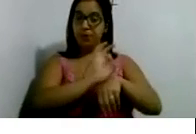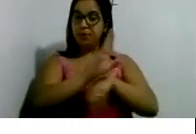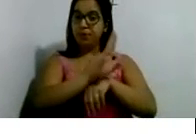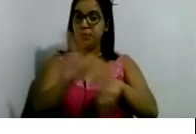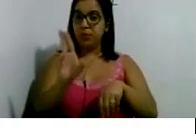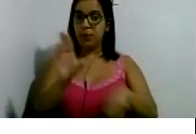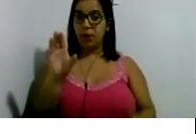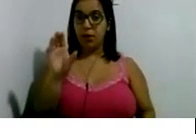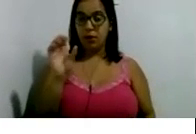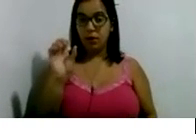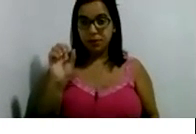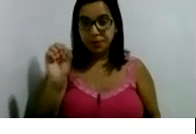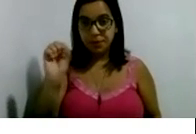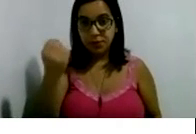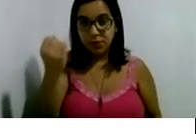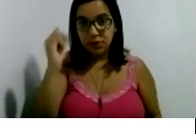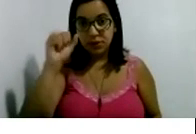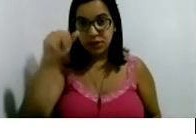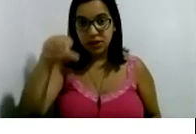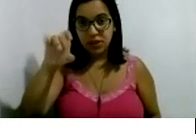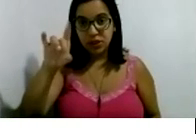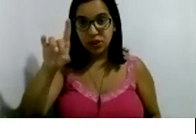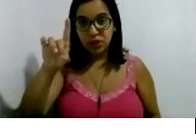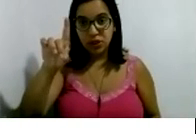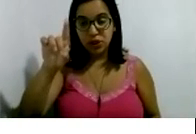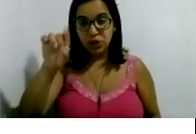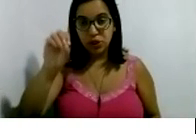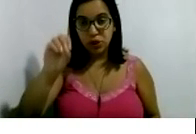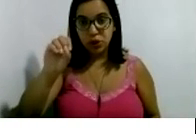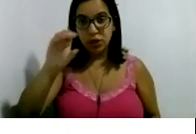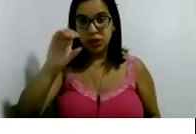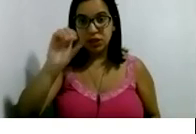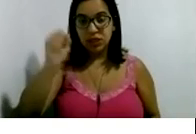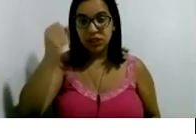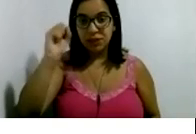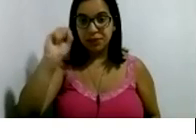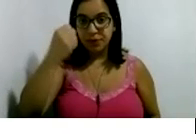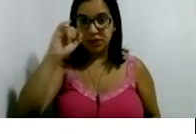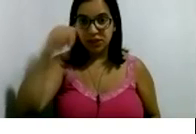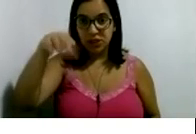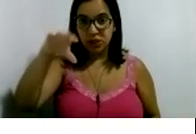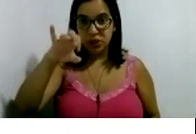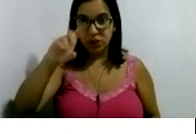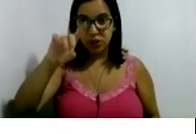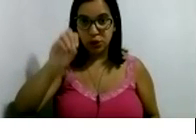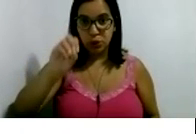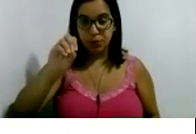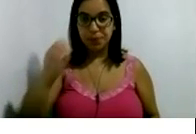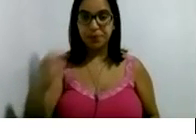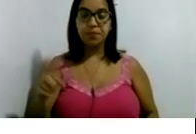sincício trofoblasto. Então, a gente vê que o blastocisto ele já